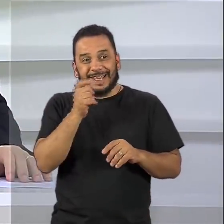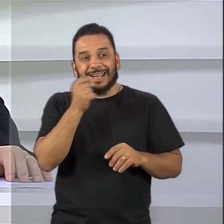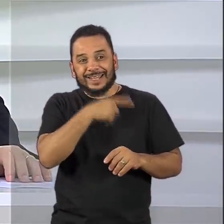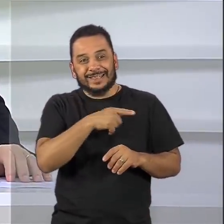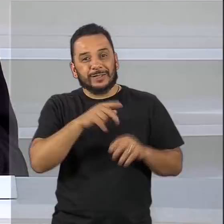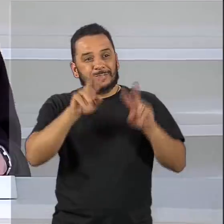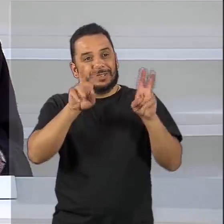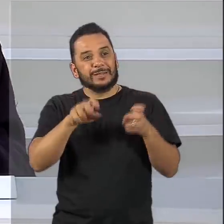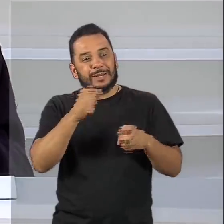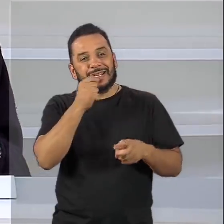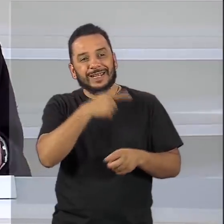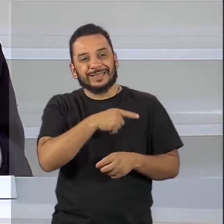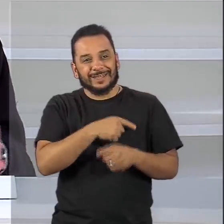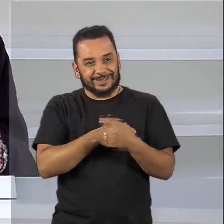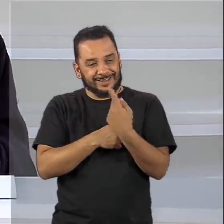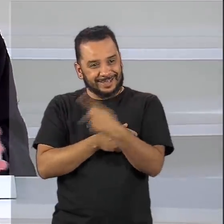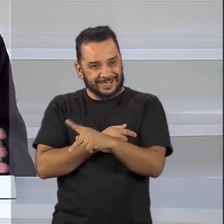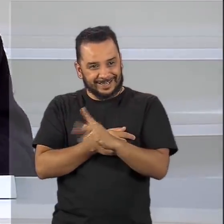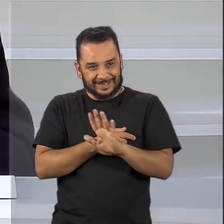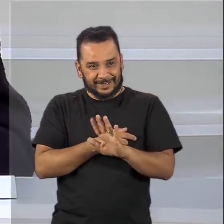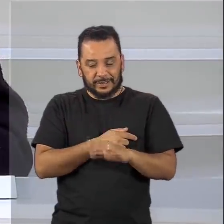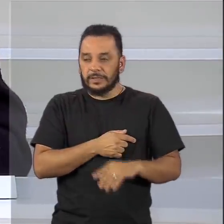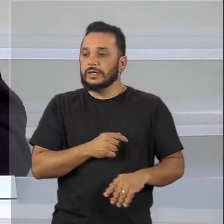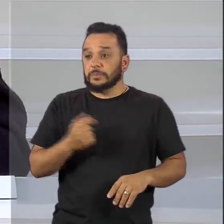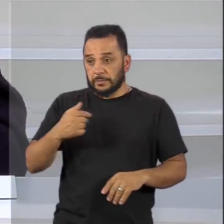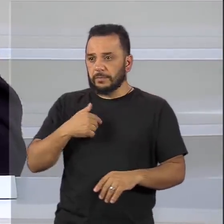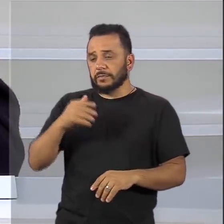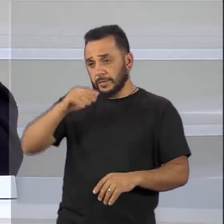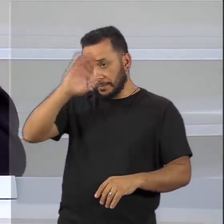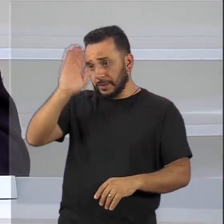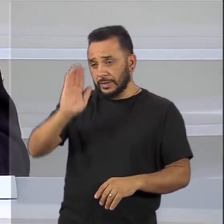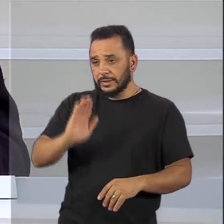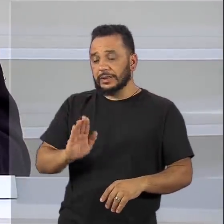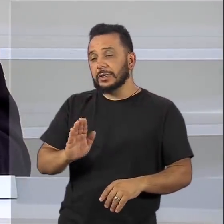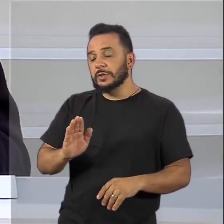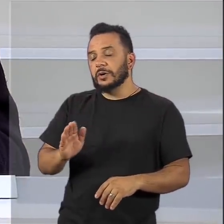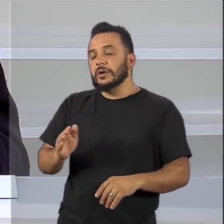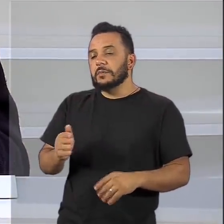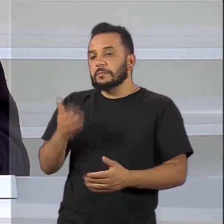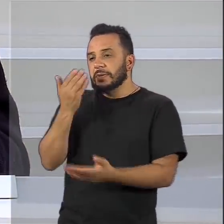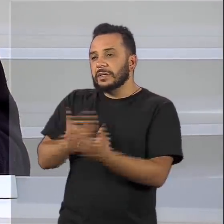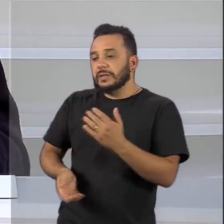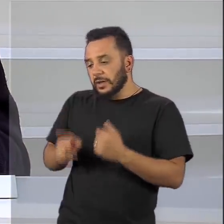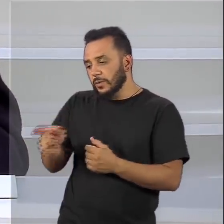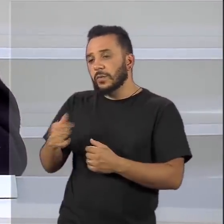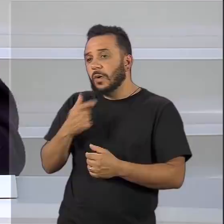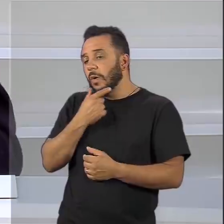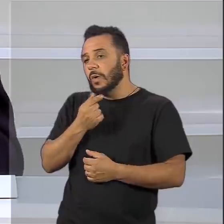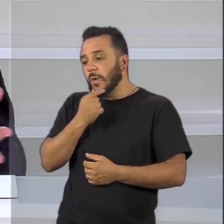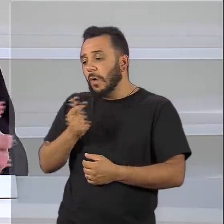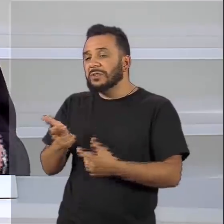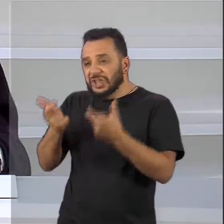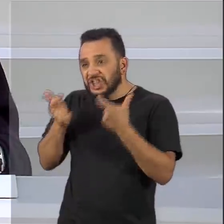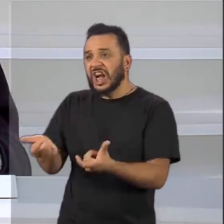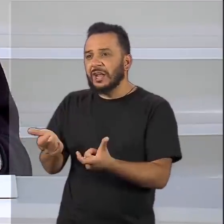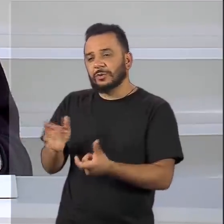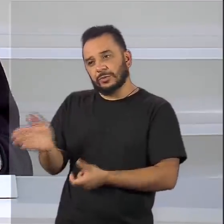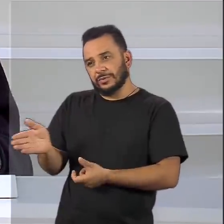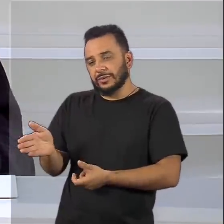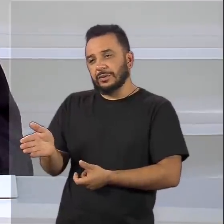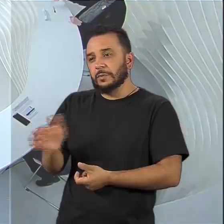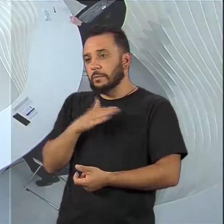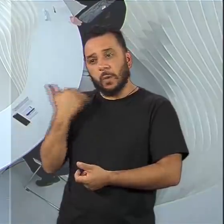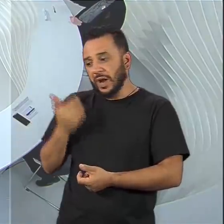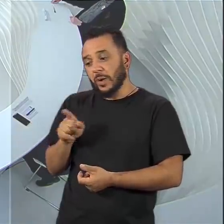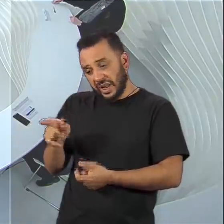ele. Eu disse que o Brasil perdeu um bendito chato. Porque realmente o Brasil precisa desse tipo de gente que fica